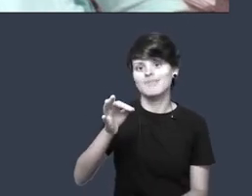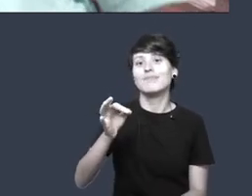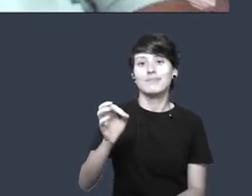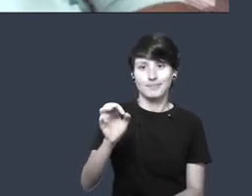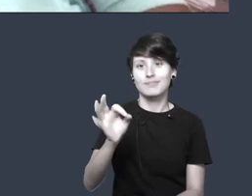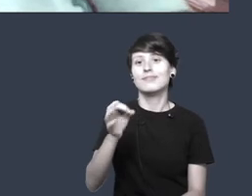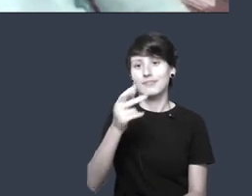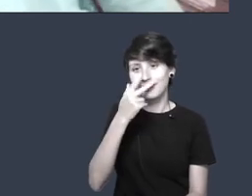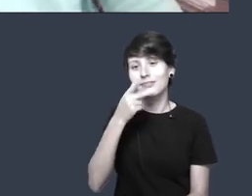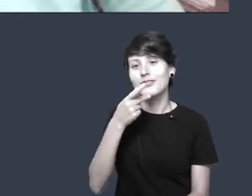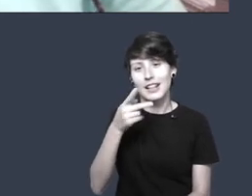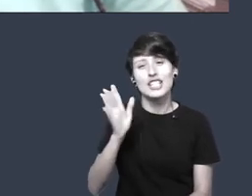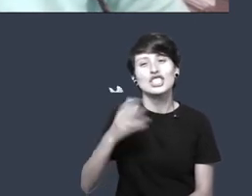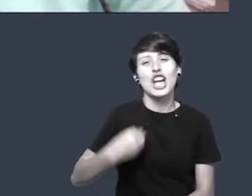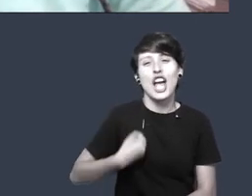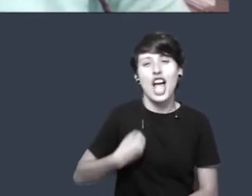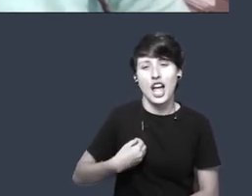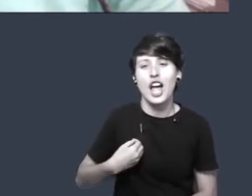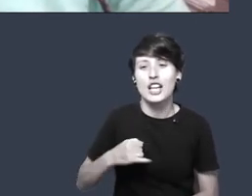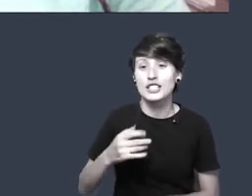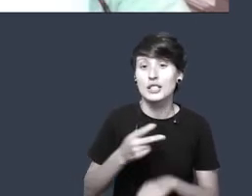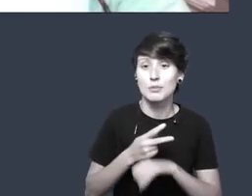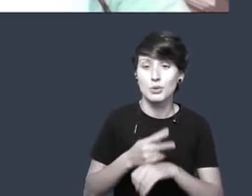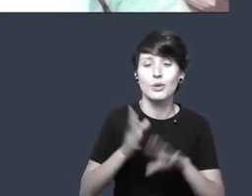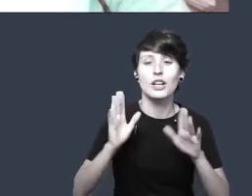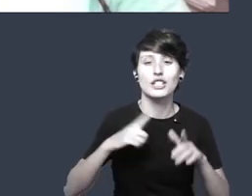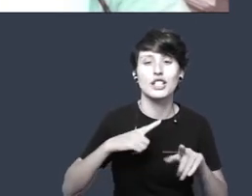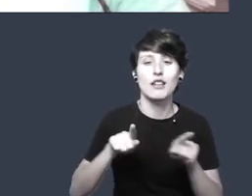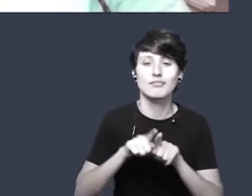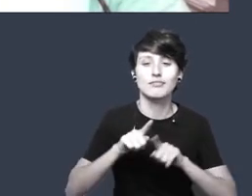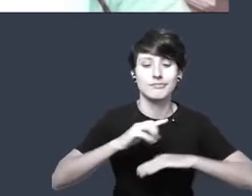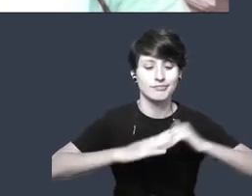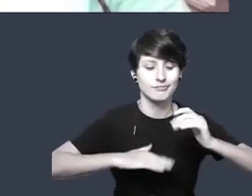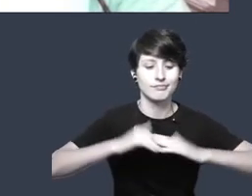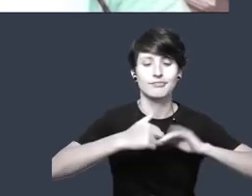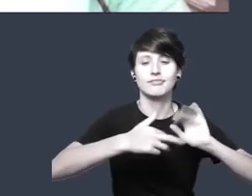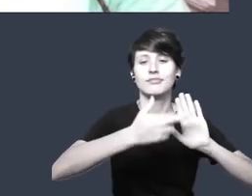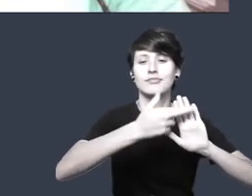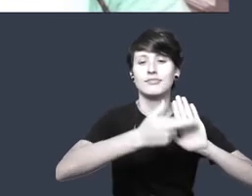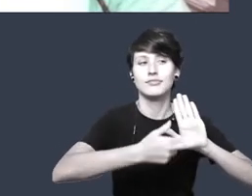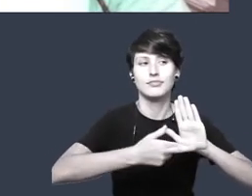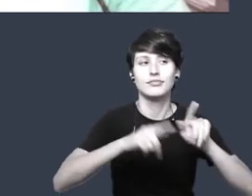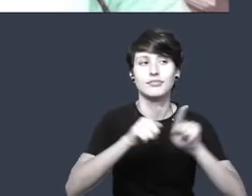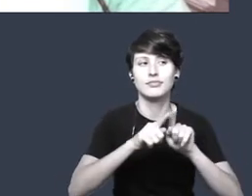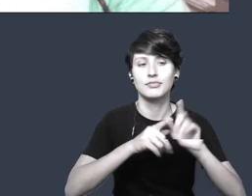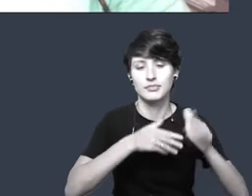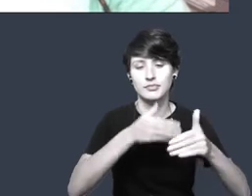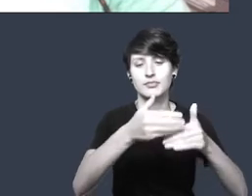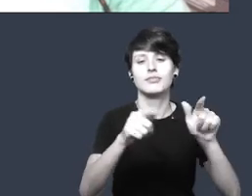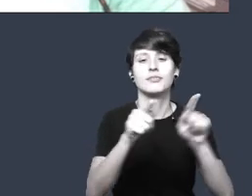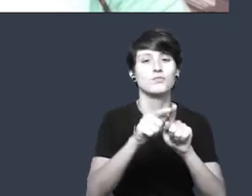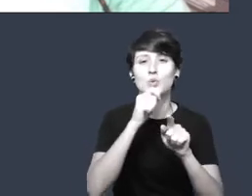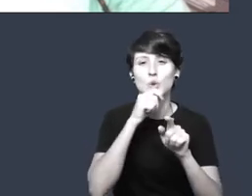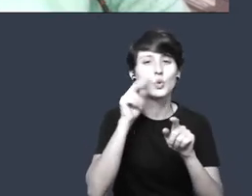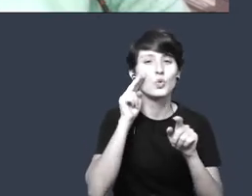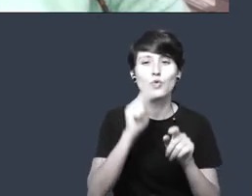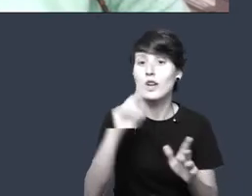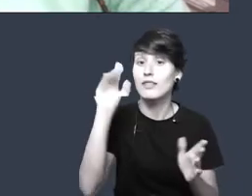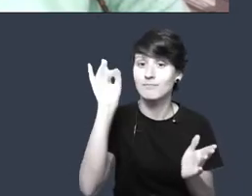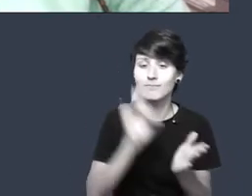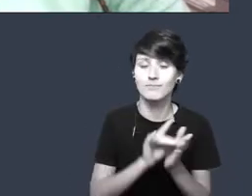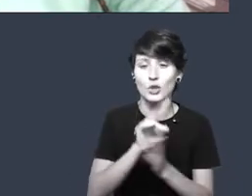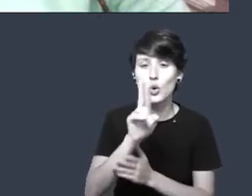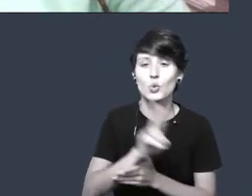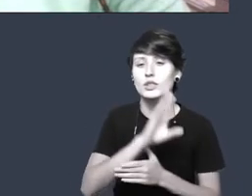Exatamente isso. Então, já tem. Se você procurar, você já vê que já tem uns protocolos e passos que você tem que seguir, mas você ainda não vê as pessoas utilizando